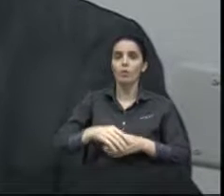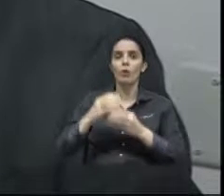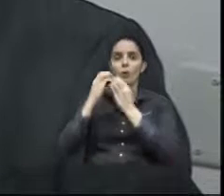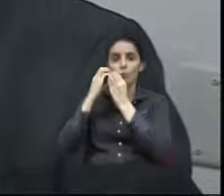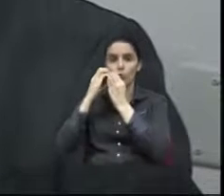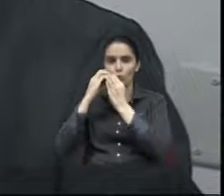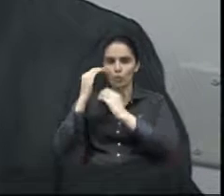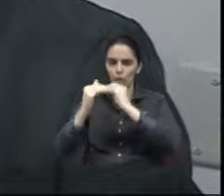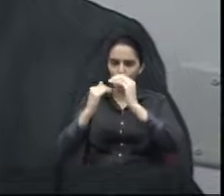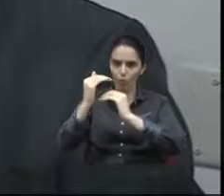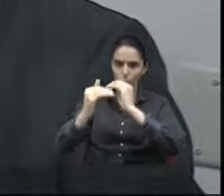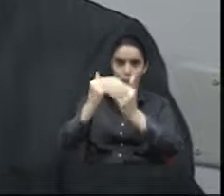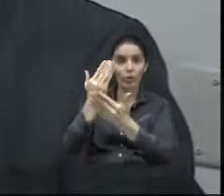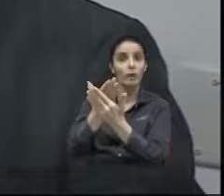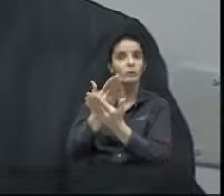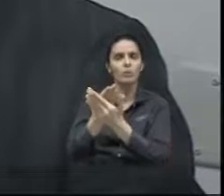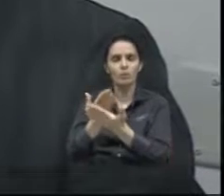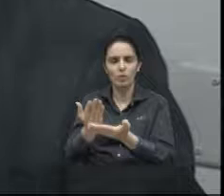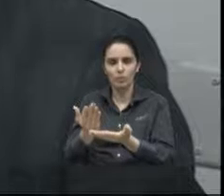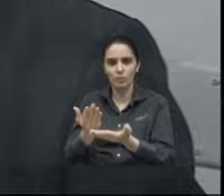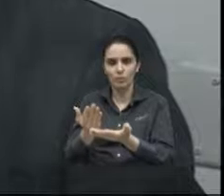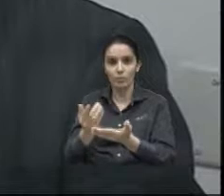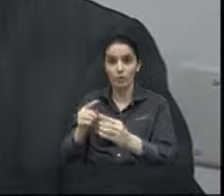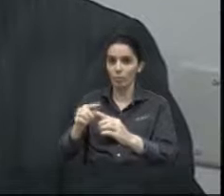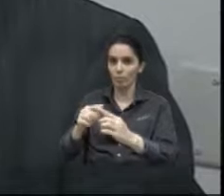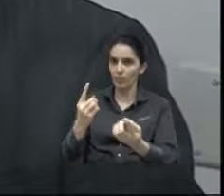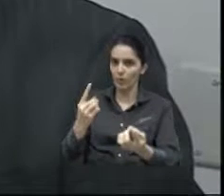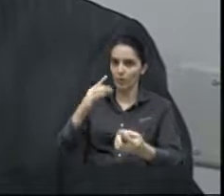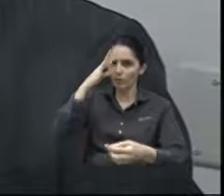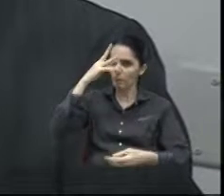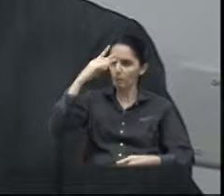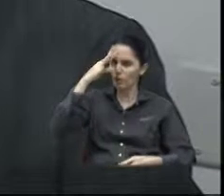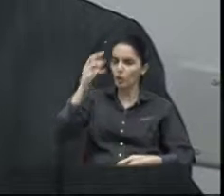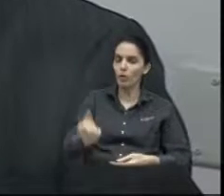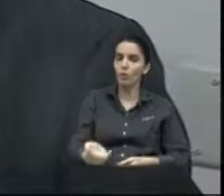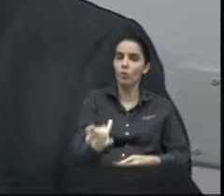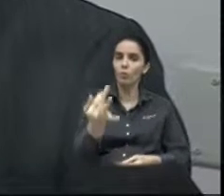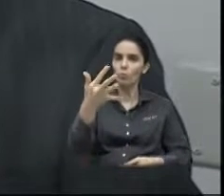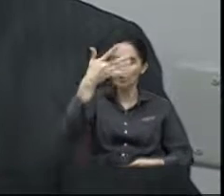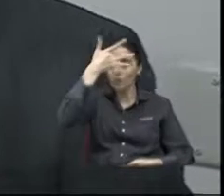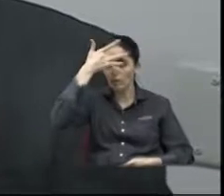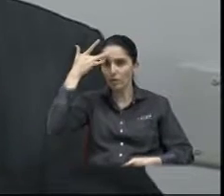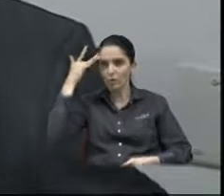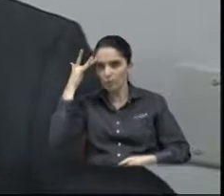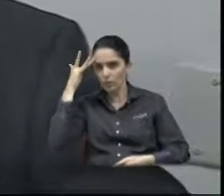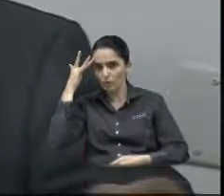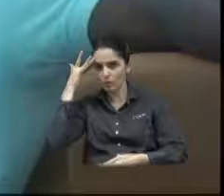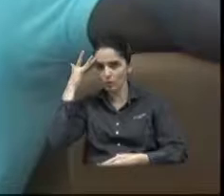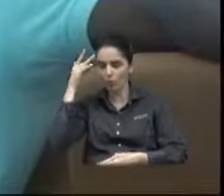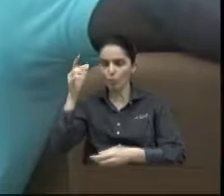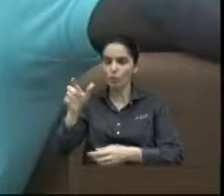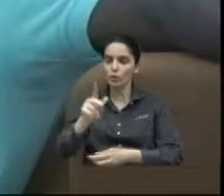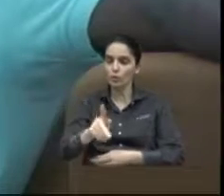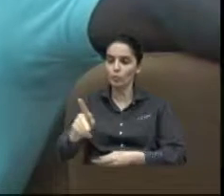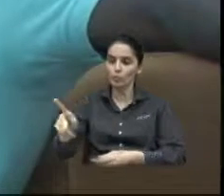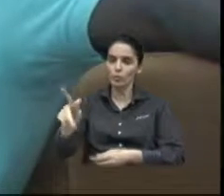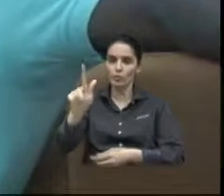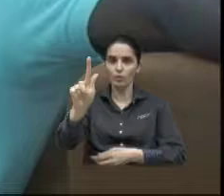passaram nas suas mãos, e que o senhor deu não só a orientação na parte de esporte, mas também na